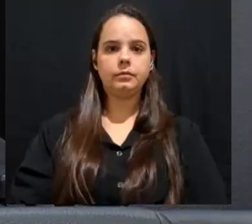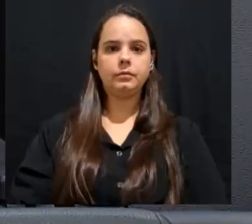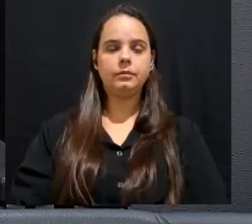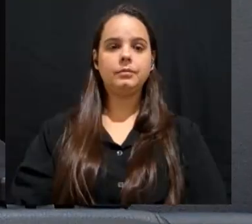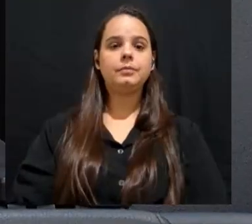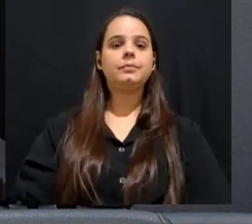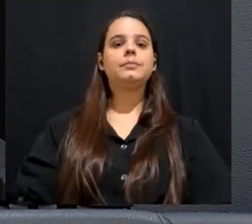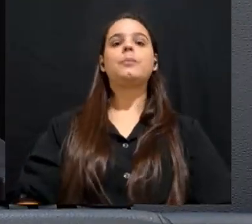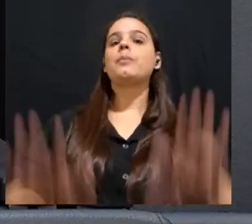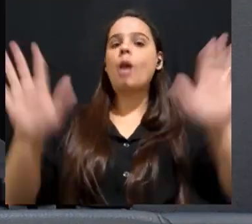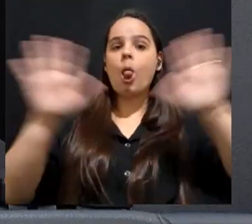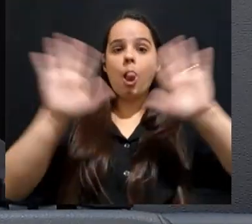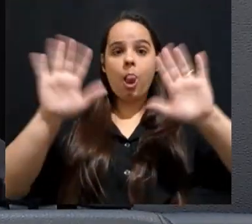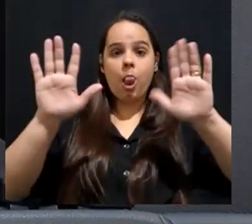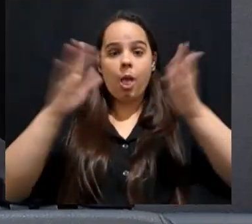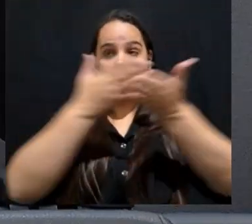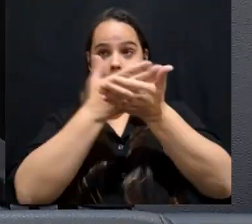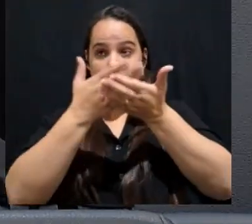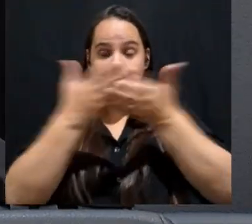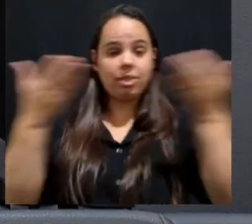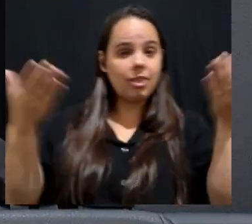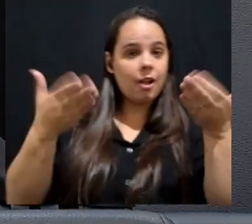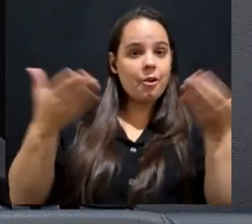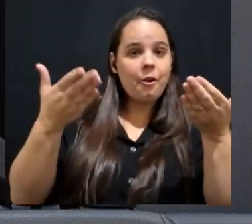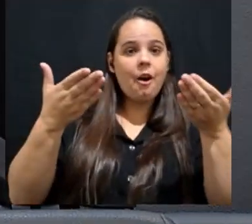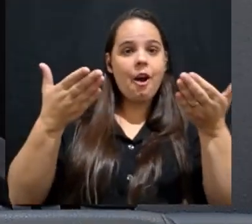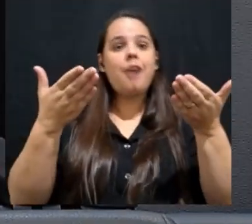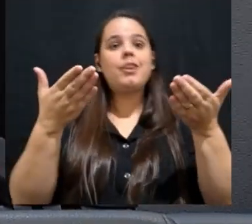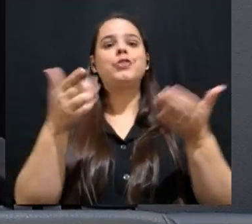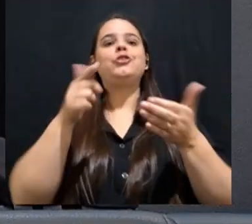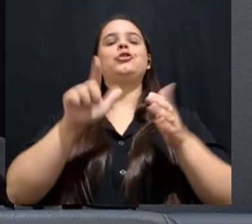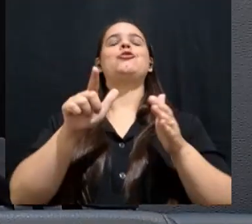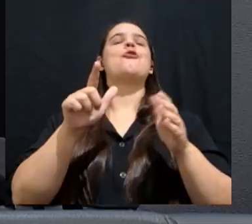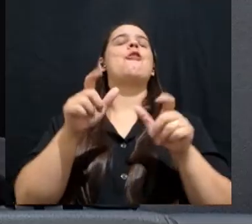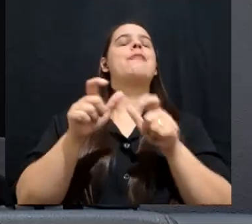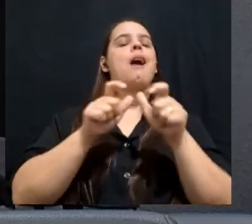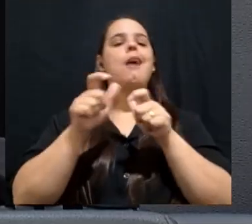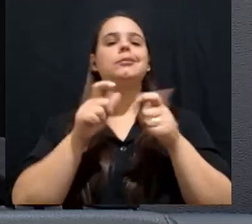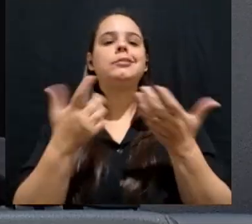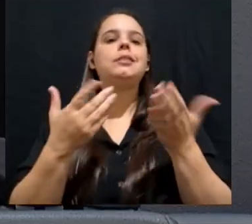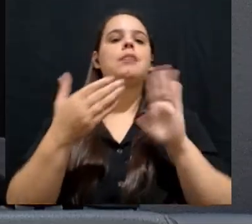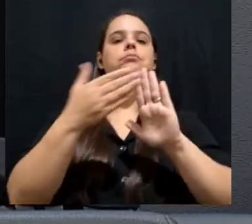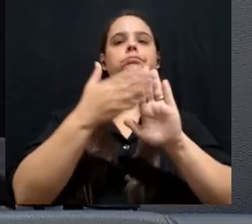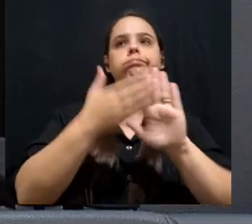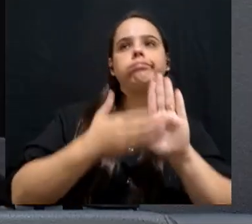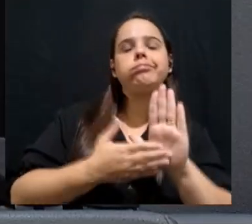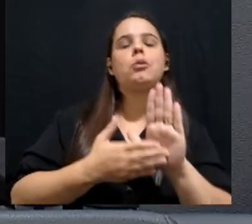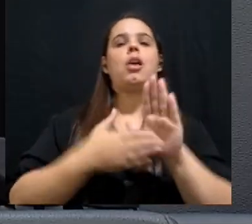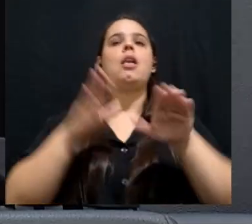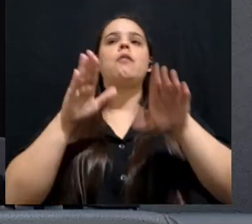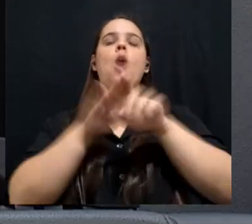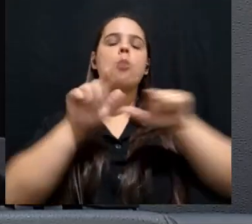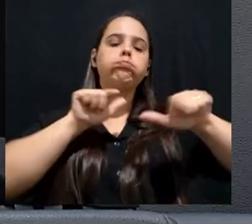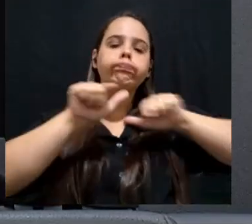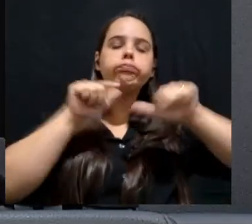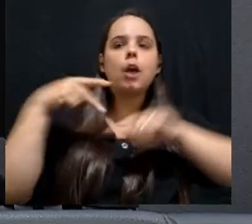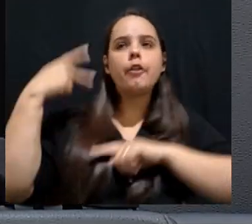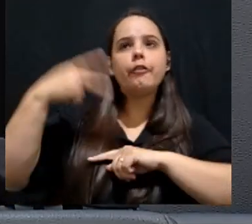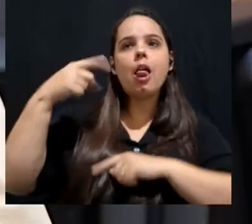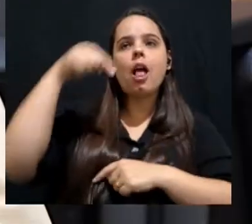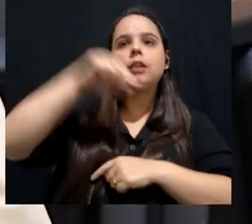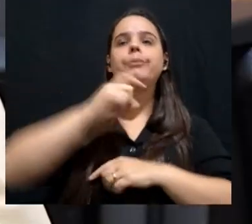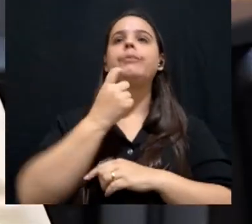Começa agora mais uma edição do programa Em Pauta, focado nos trabalhos dos vereadores aqui da Câmara Municipal de